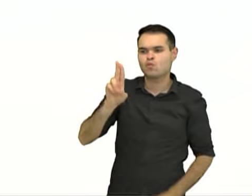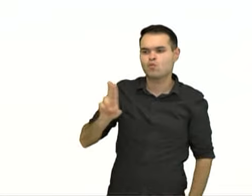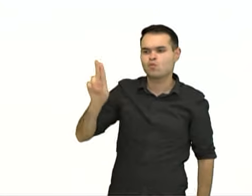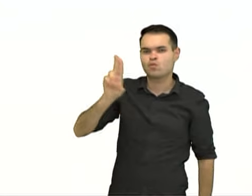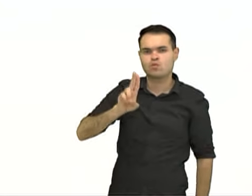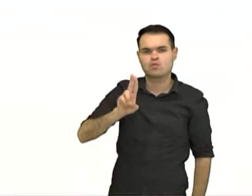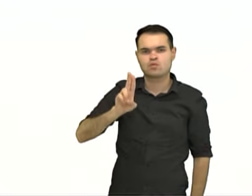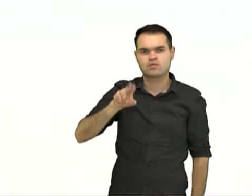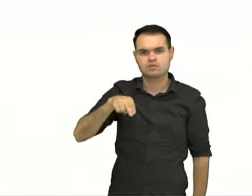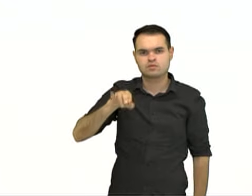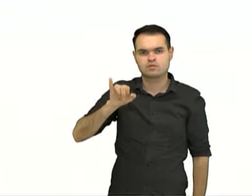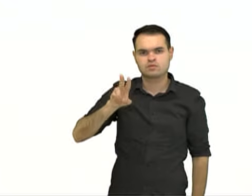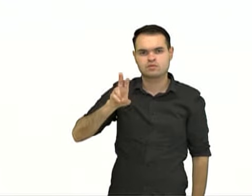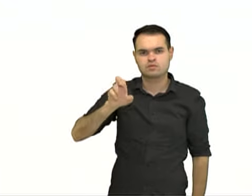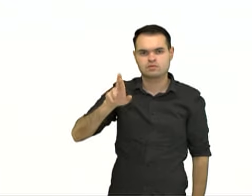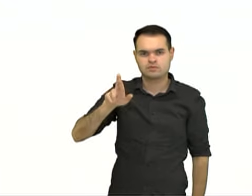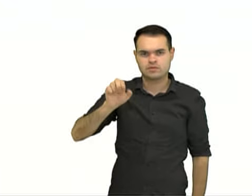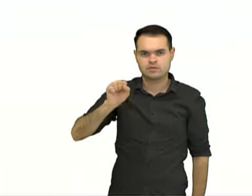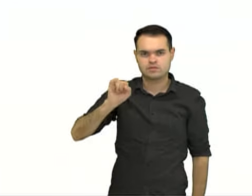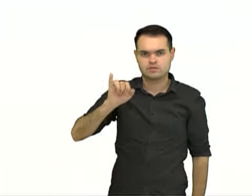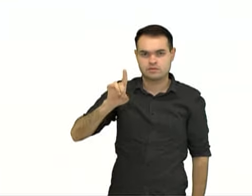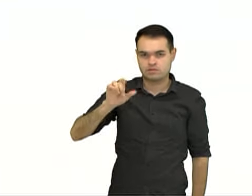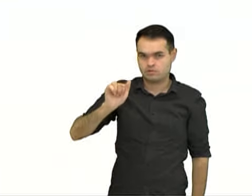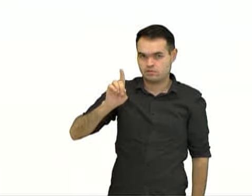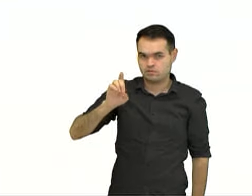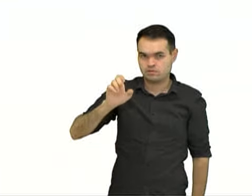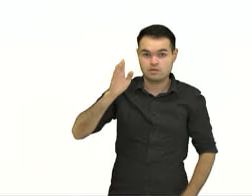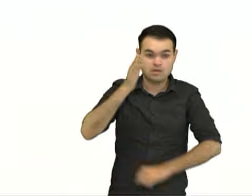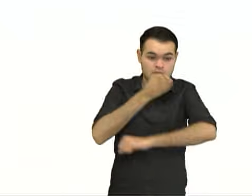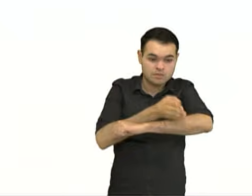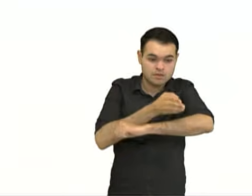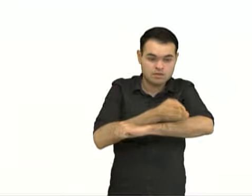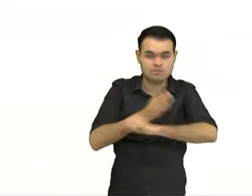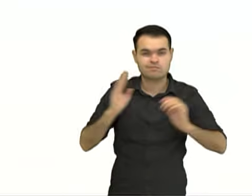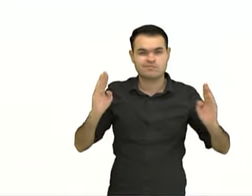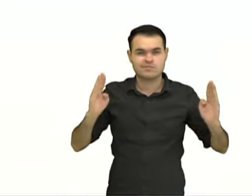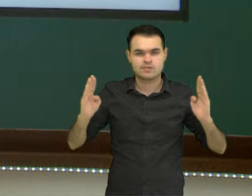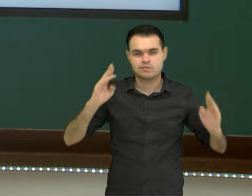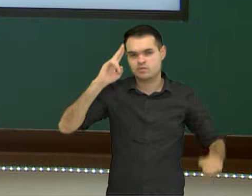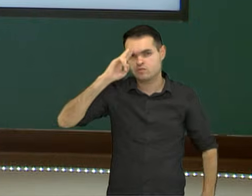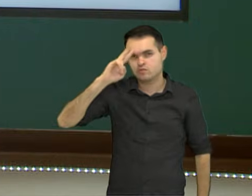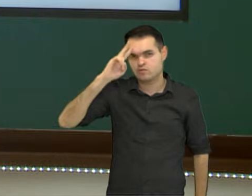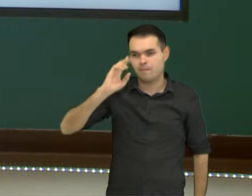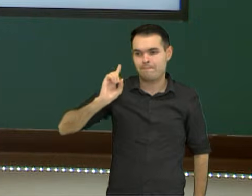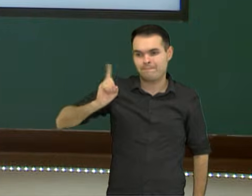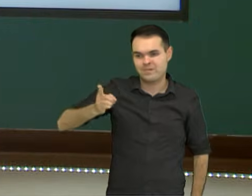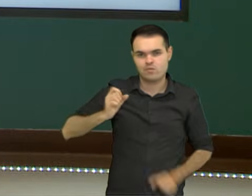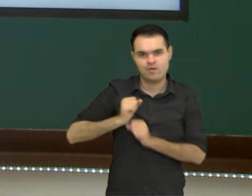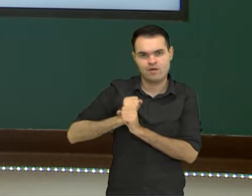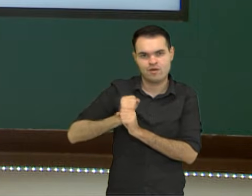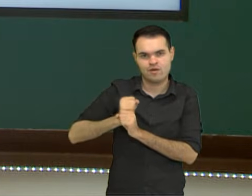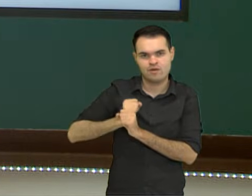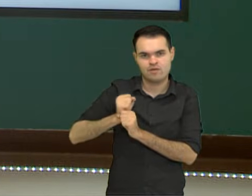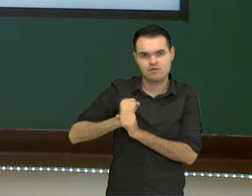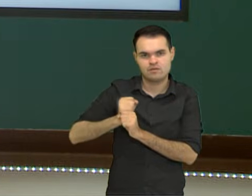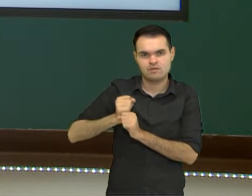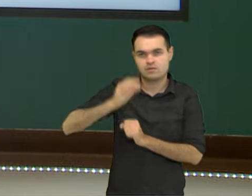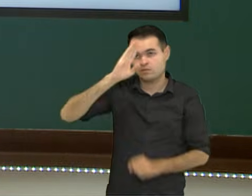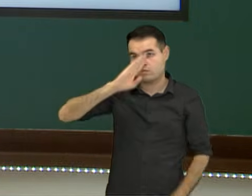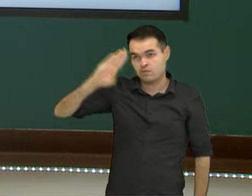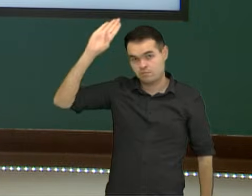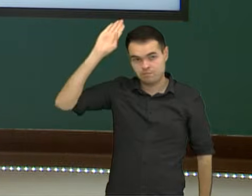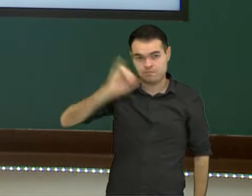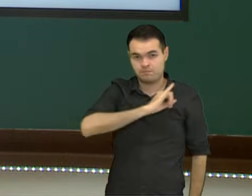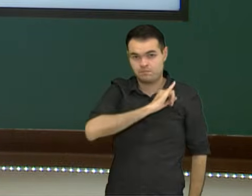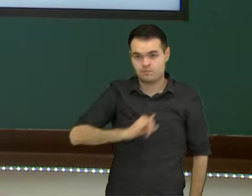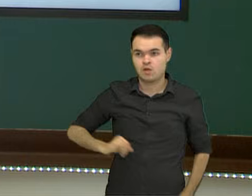universidades? Então, Idade Média, né, esse período da história, né, com quase 1000 anos, começou lá com a queda do Império Romano